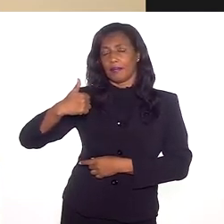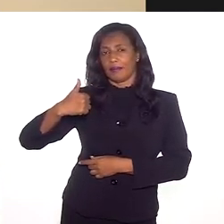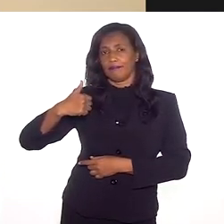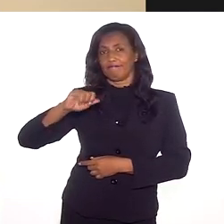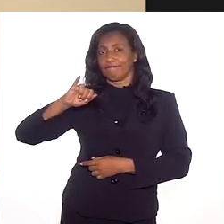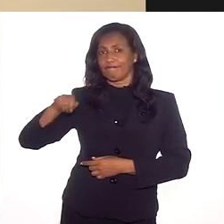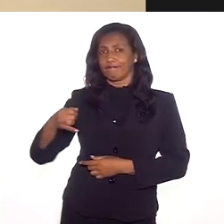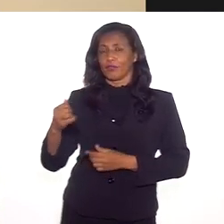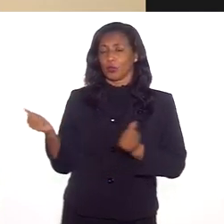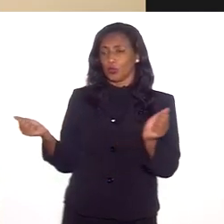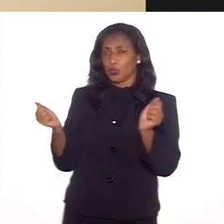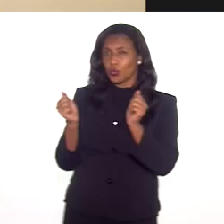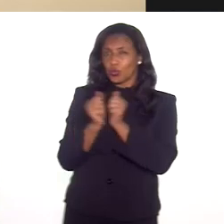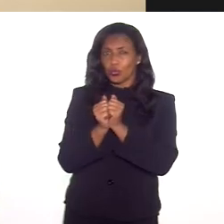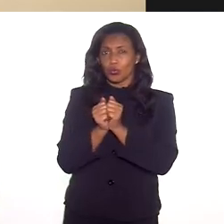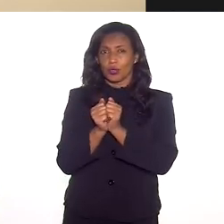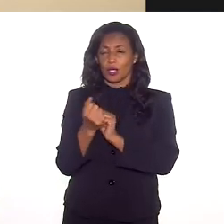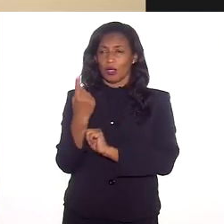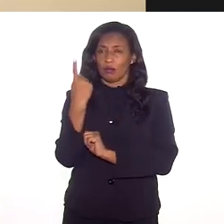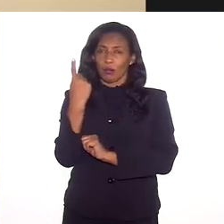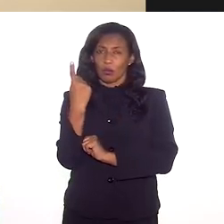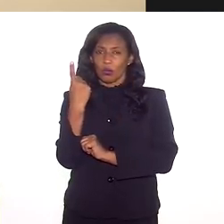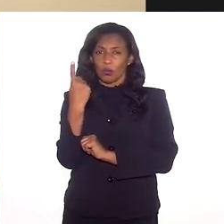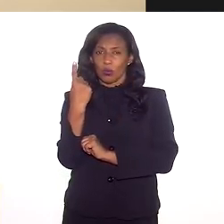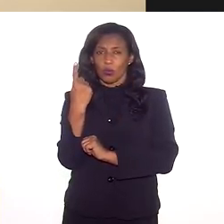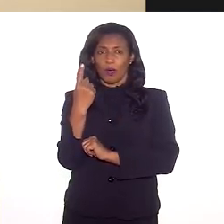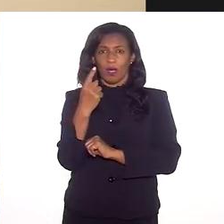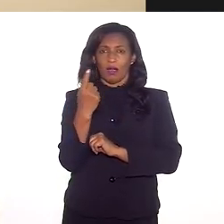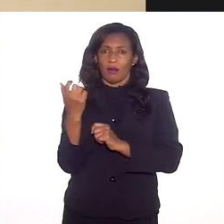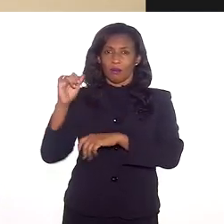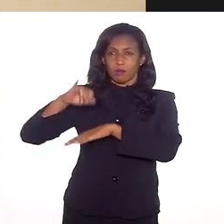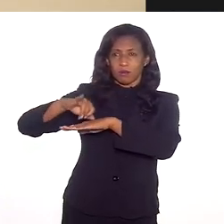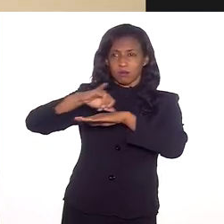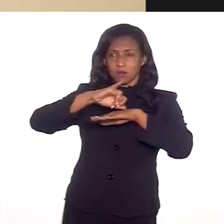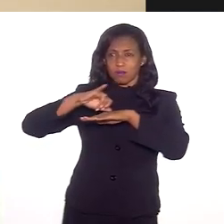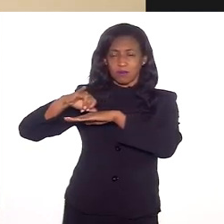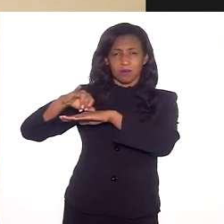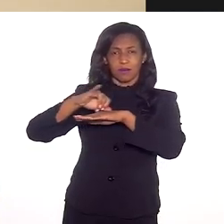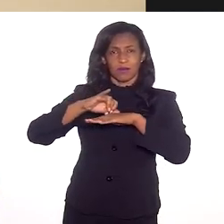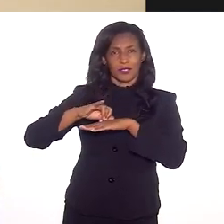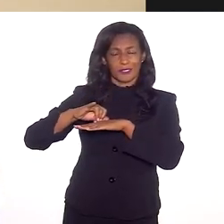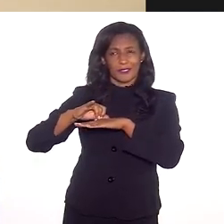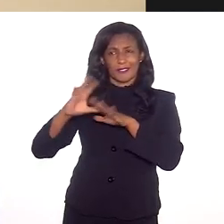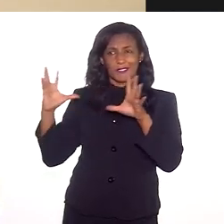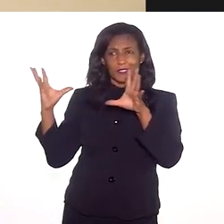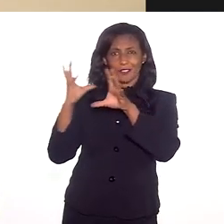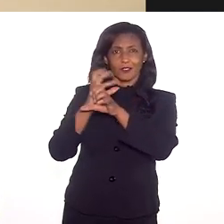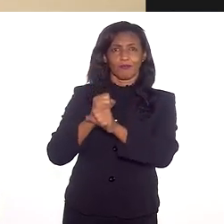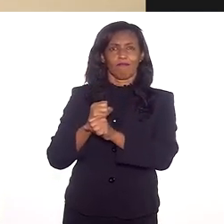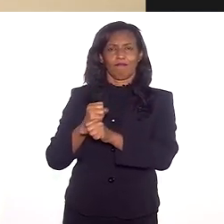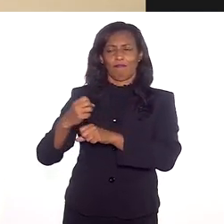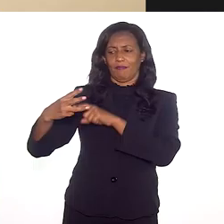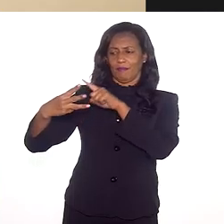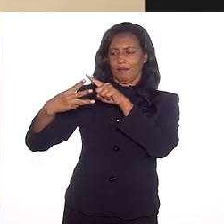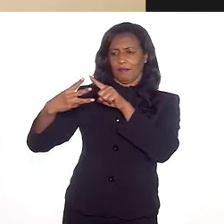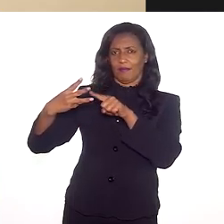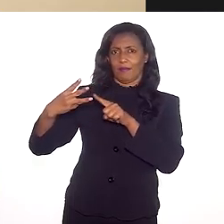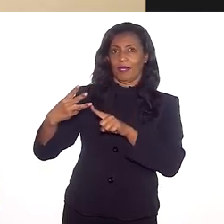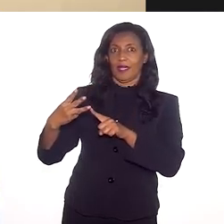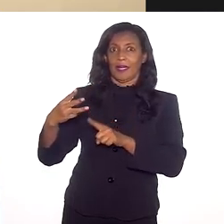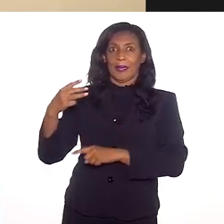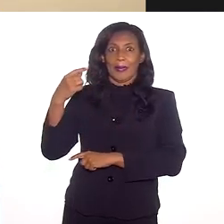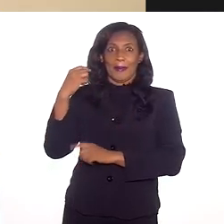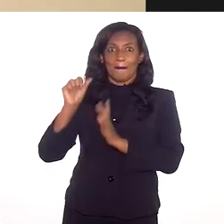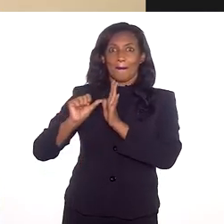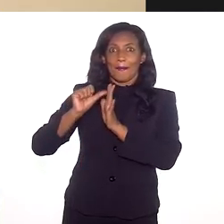que nós juntamos numa exposição, né? Reunimos numa exposição, né? As 3